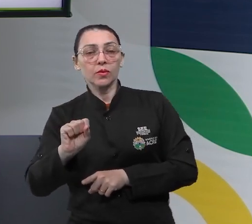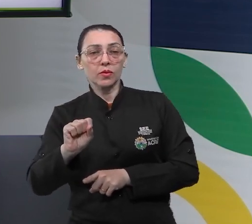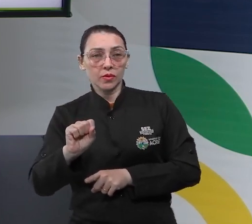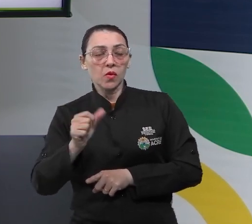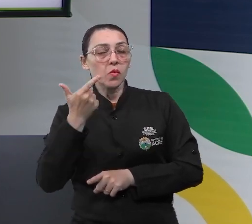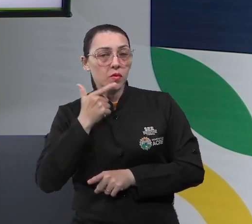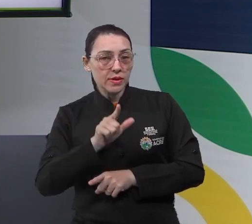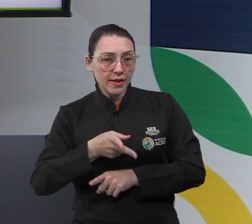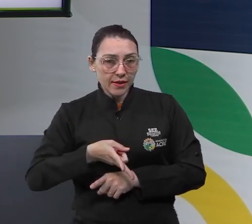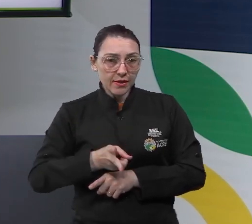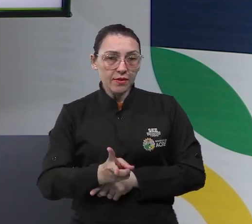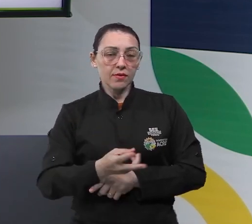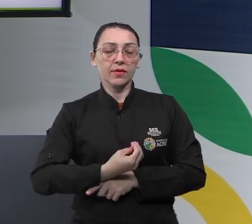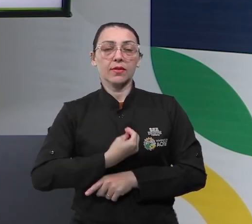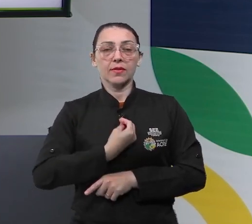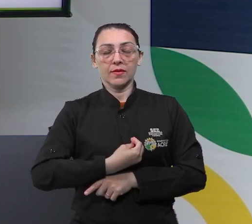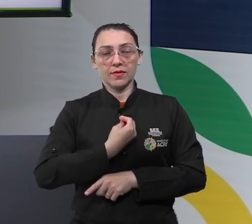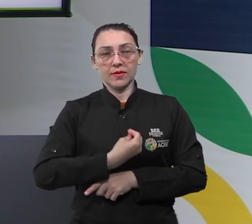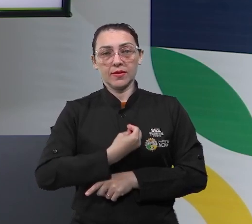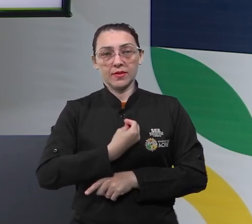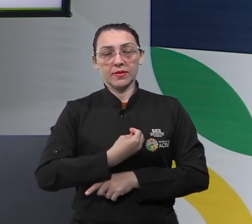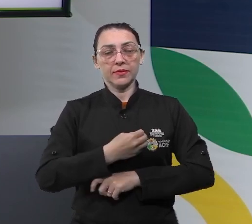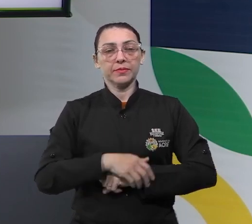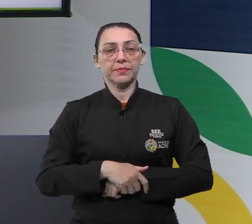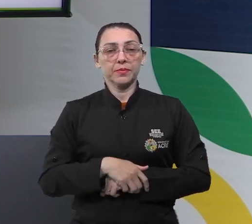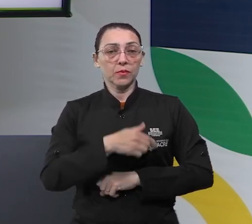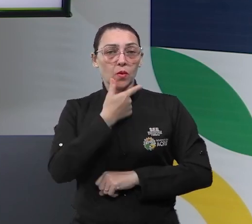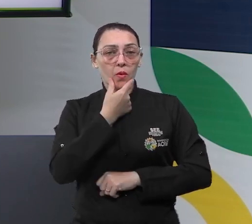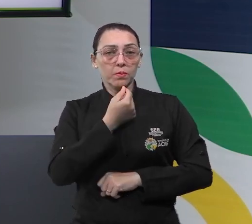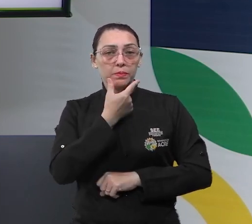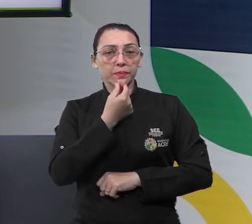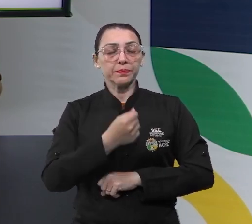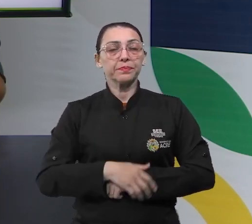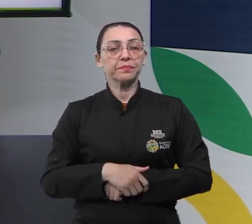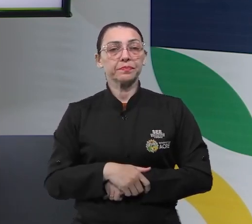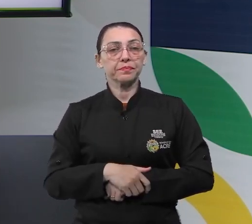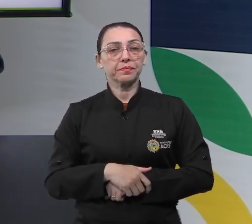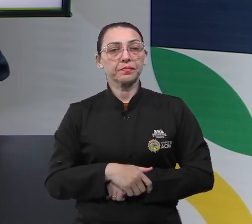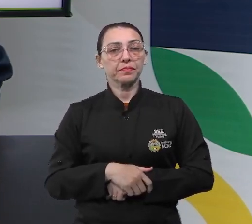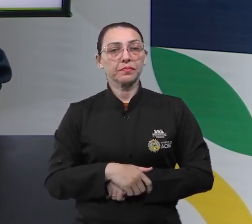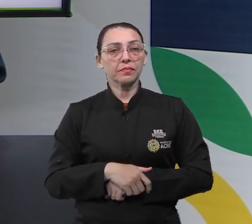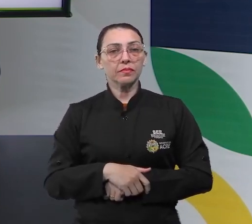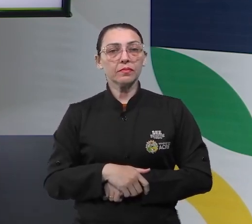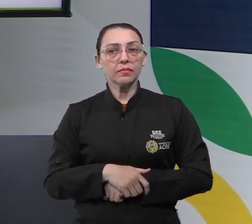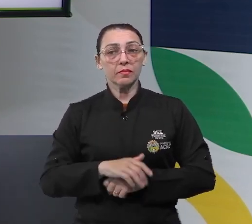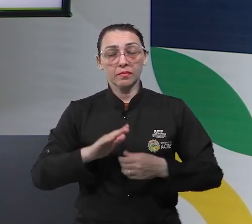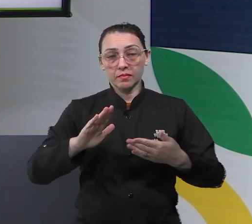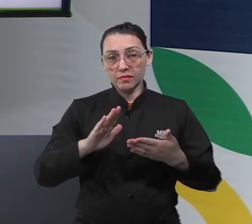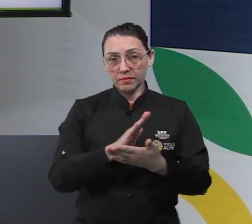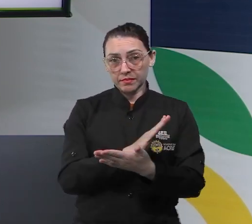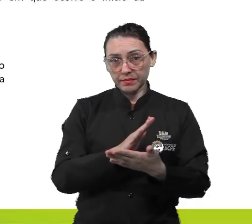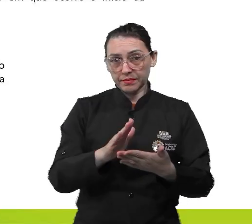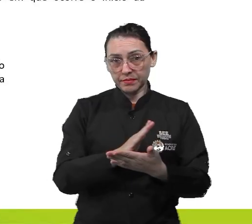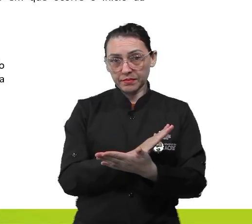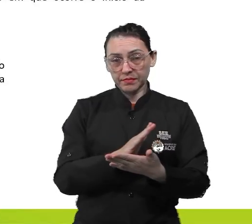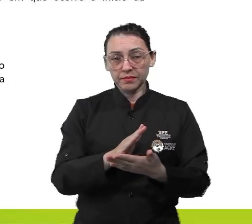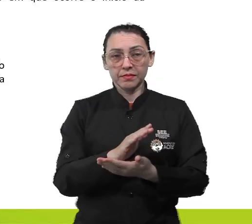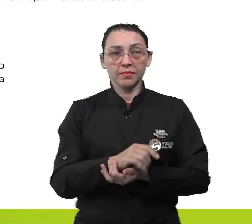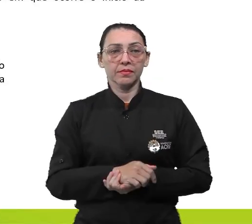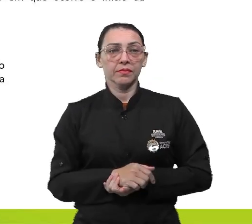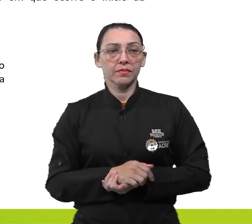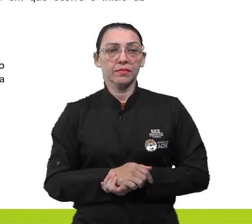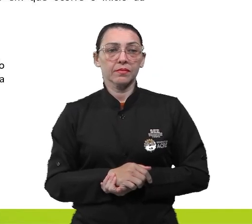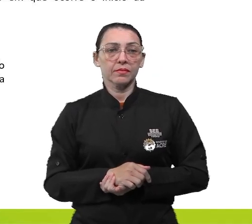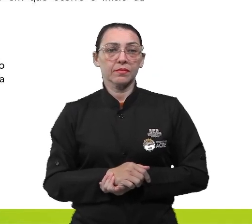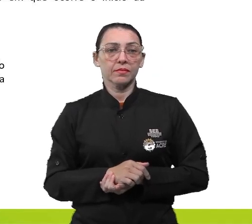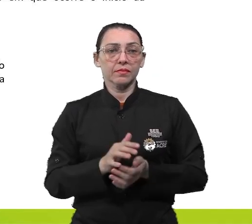que ele consegue viver aí sem eles, tá ok? Então, vamos falar um pouquinho aqui de alguns. Vamos lá.